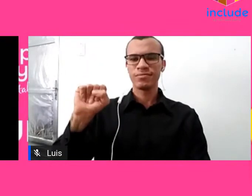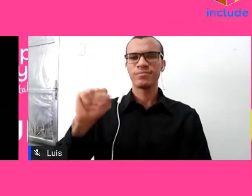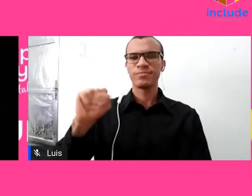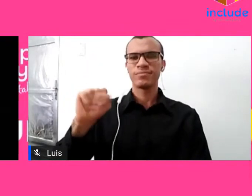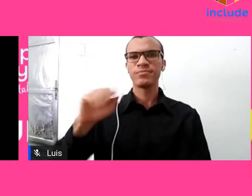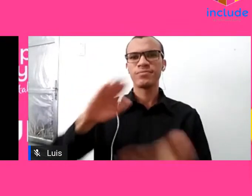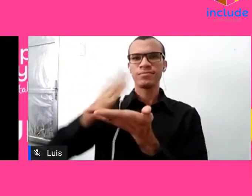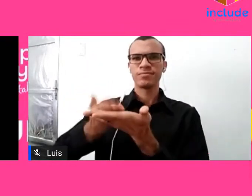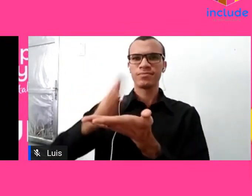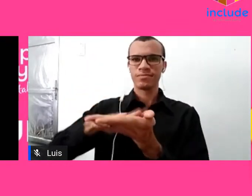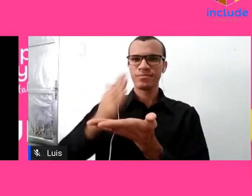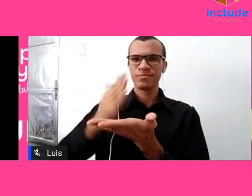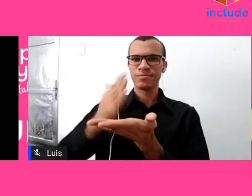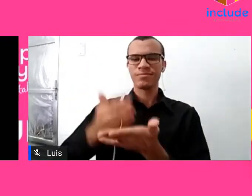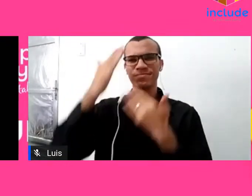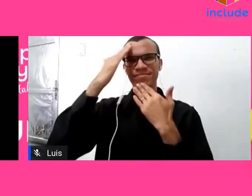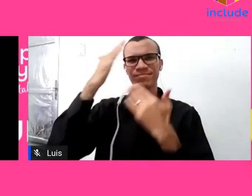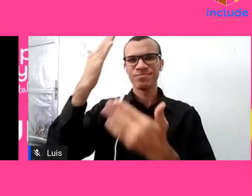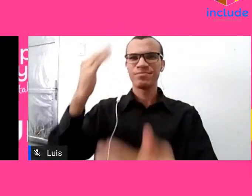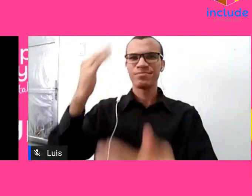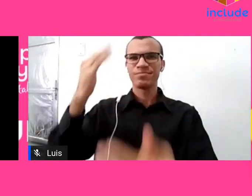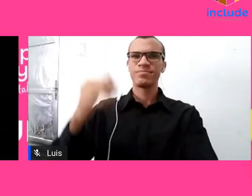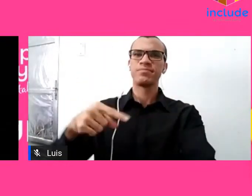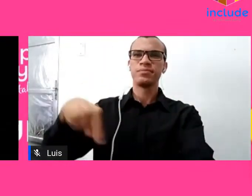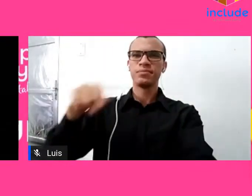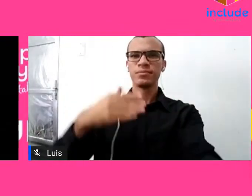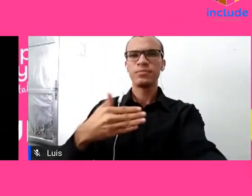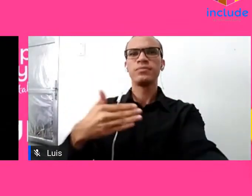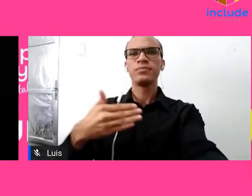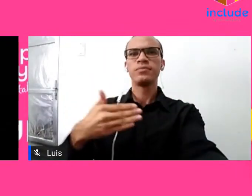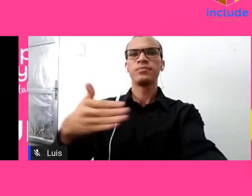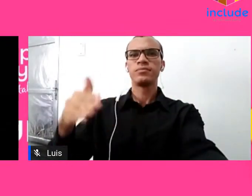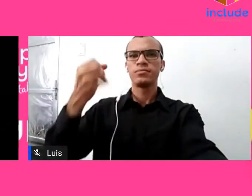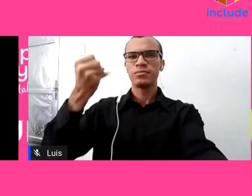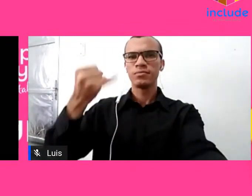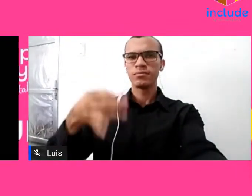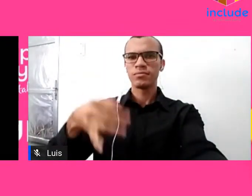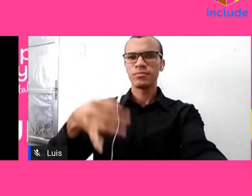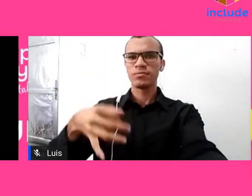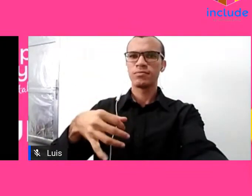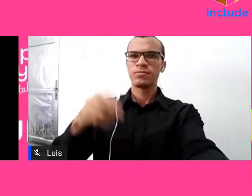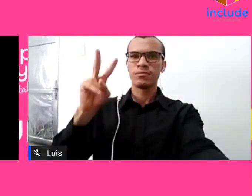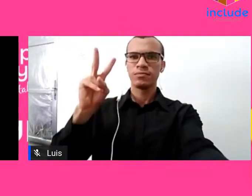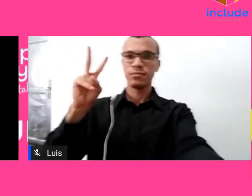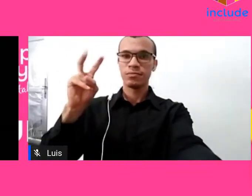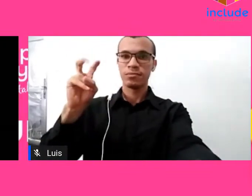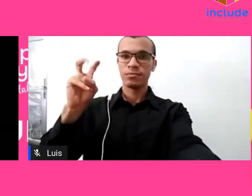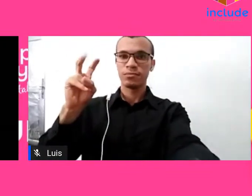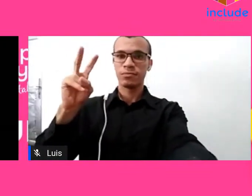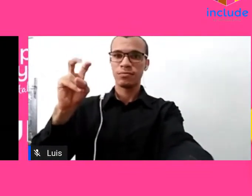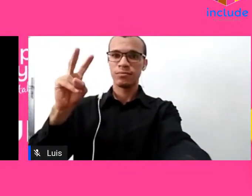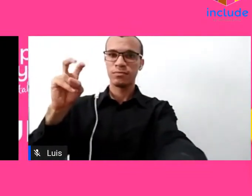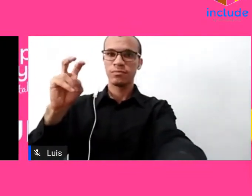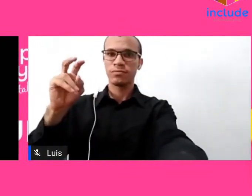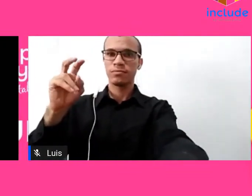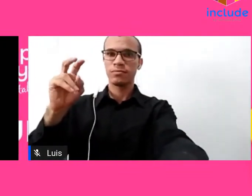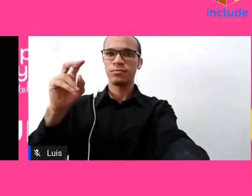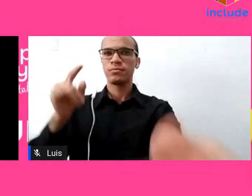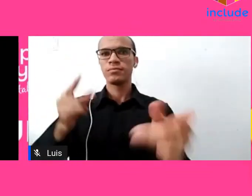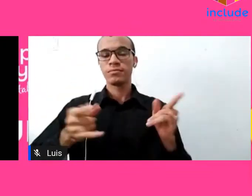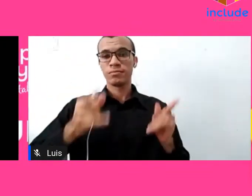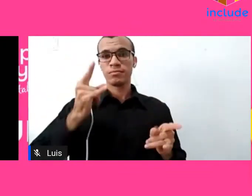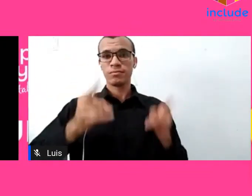obrigado. Nós vamos falar com vocês um pouco sobre robótica, mas antes de falar só